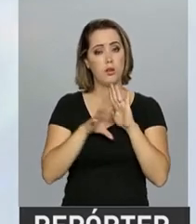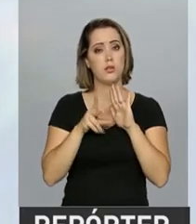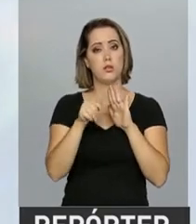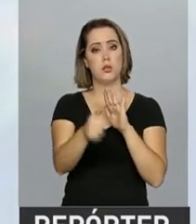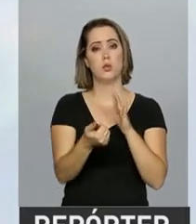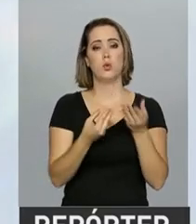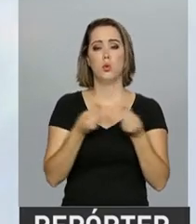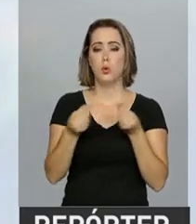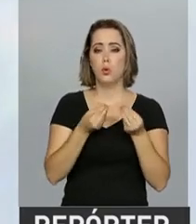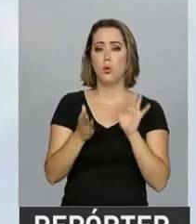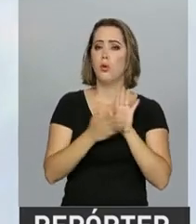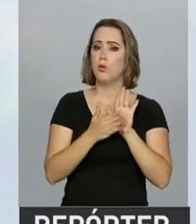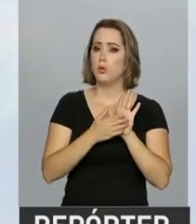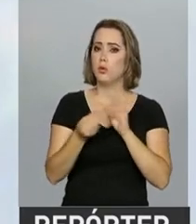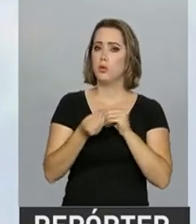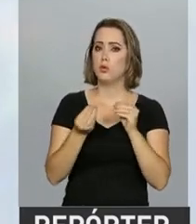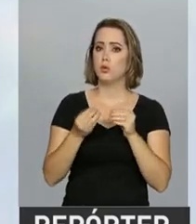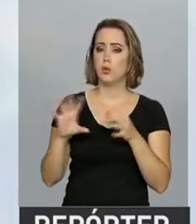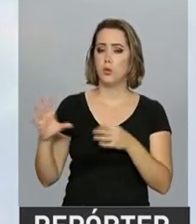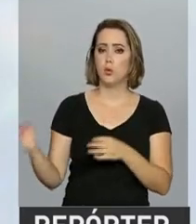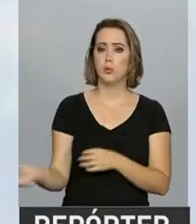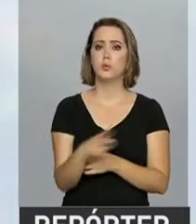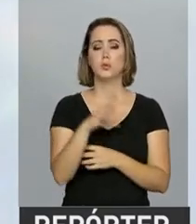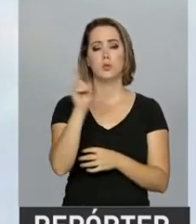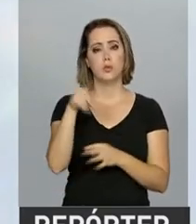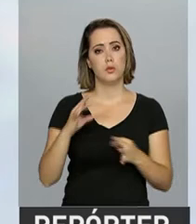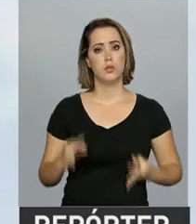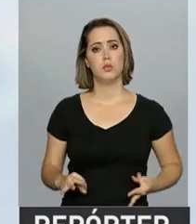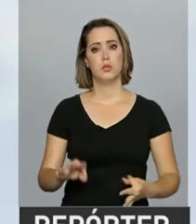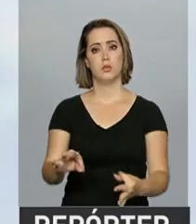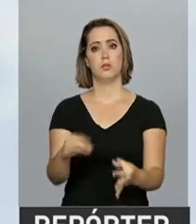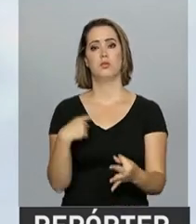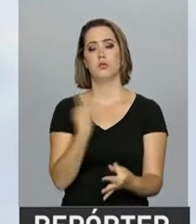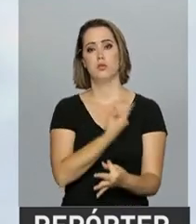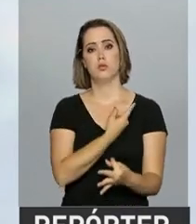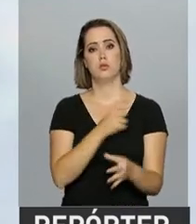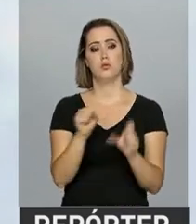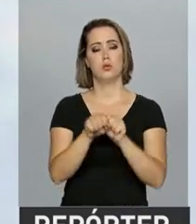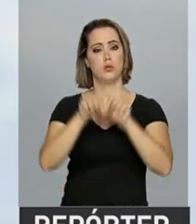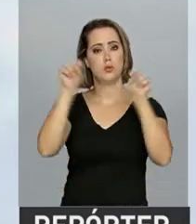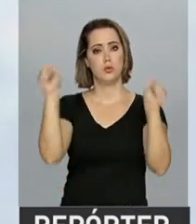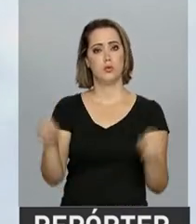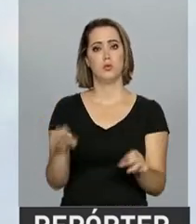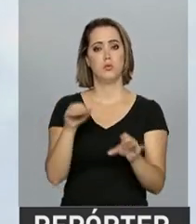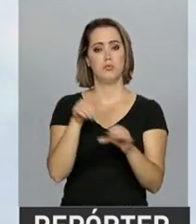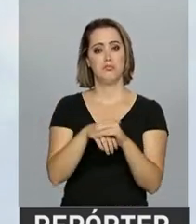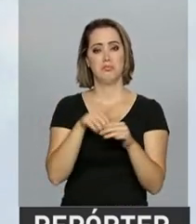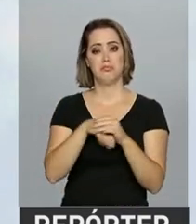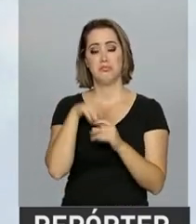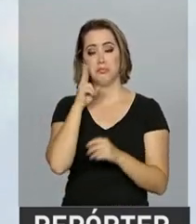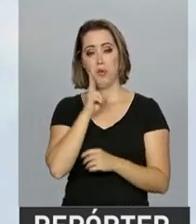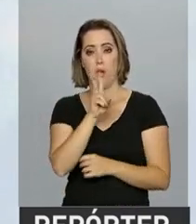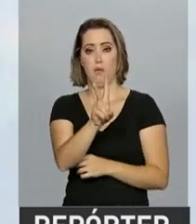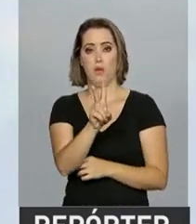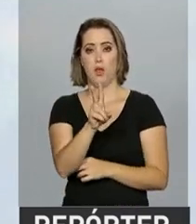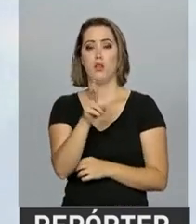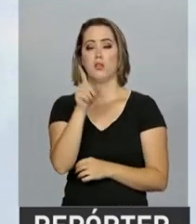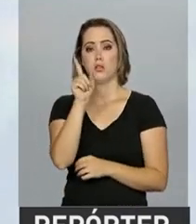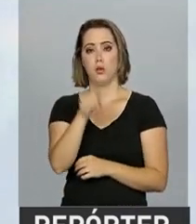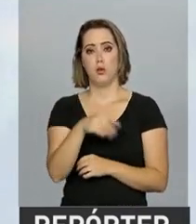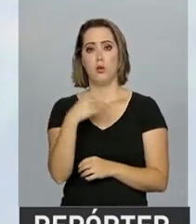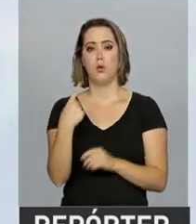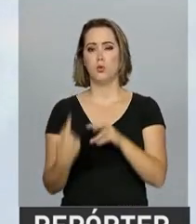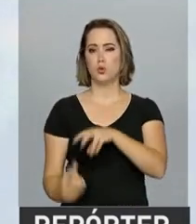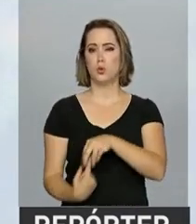quão avançada é a tecnologia de nossa justiça eleitoral, vista hoje como uma referência em todo o mundo. O que estamos fazendo com o título